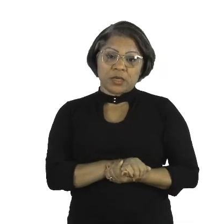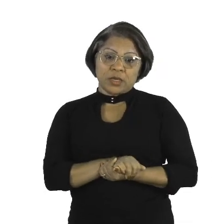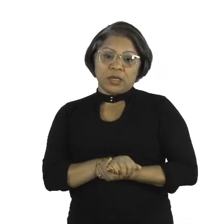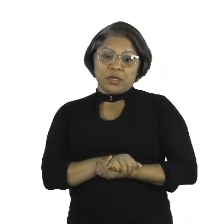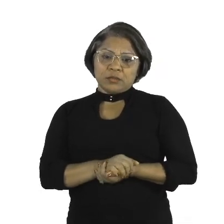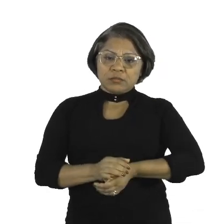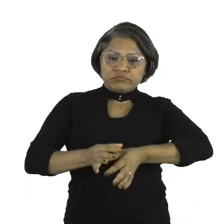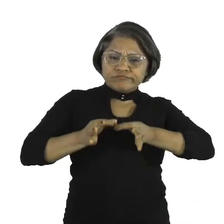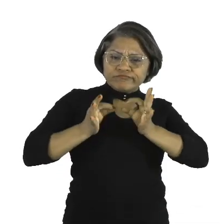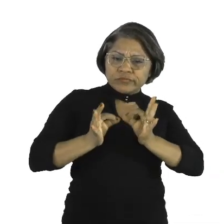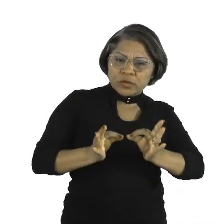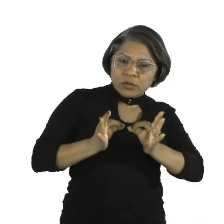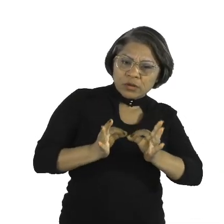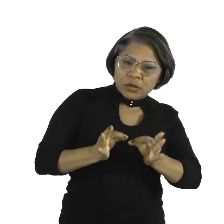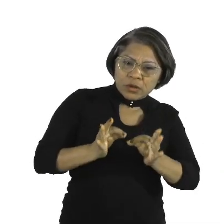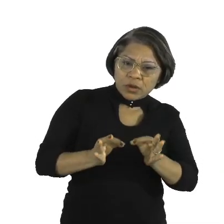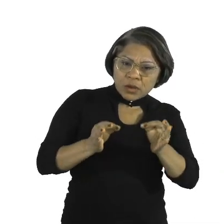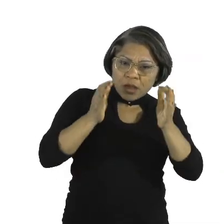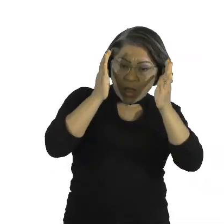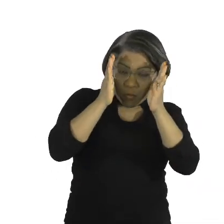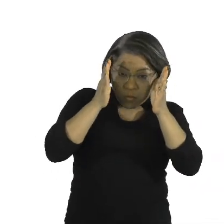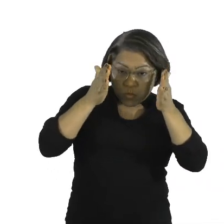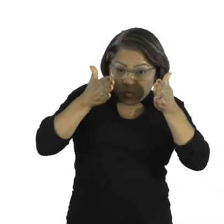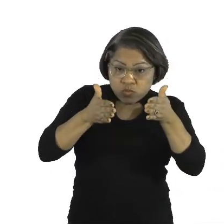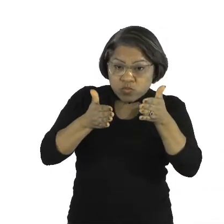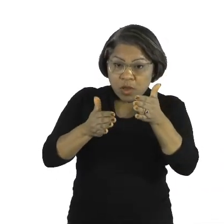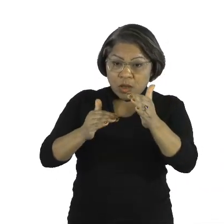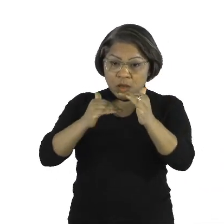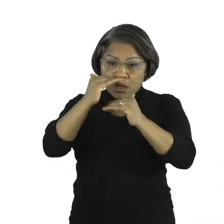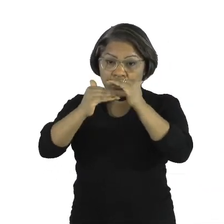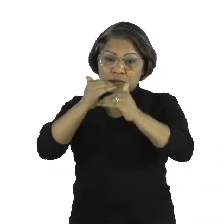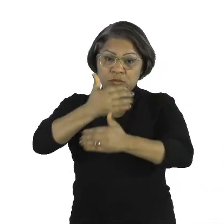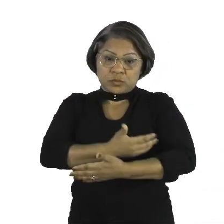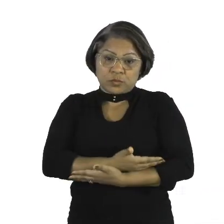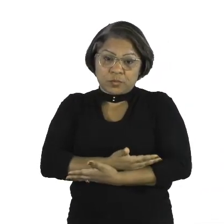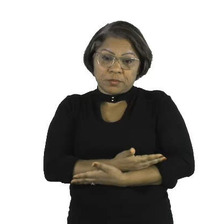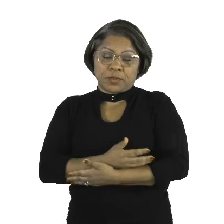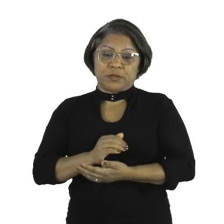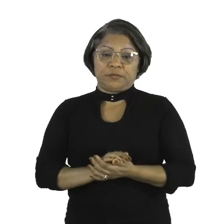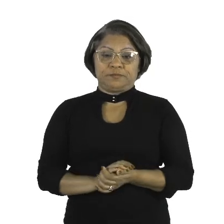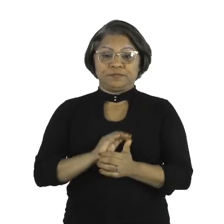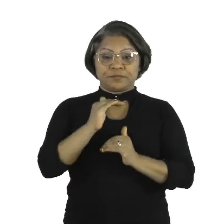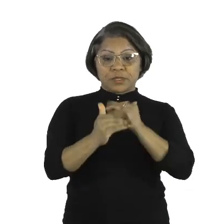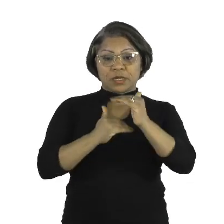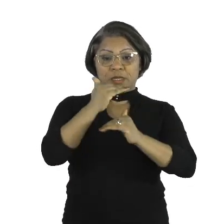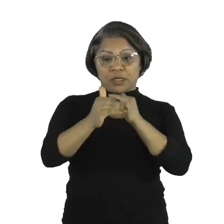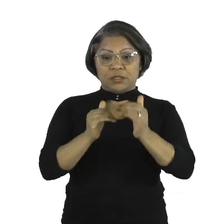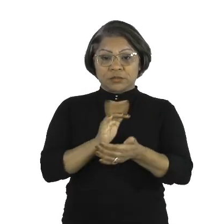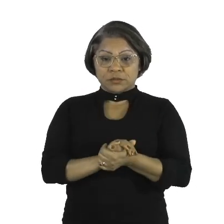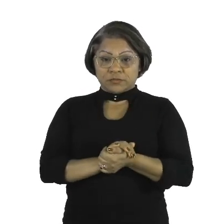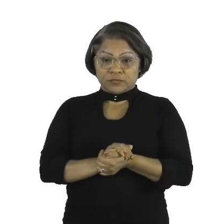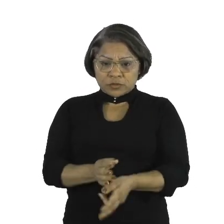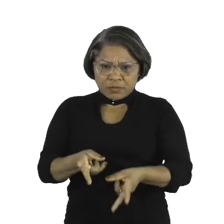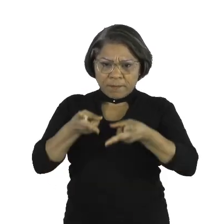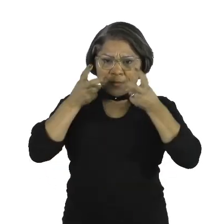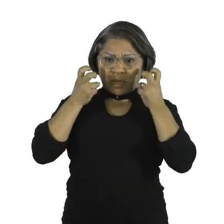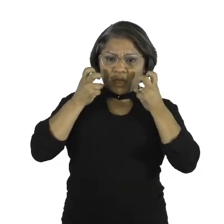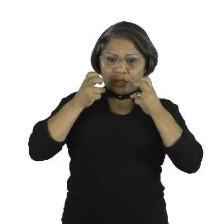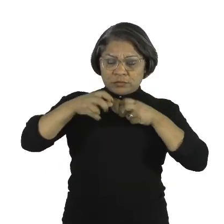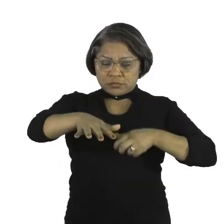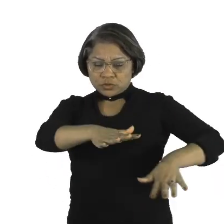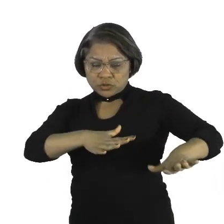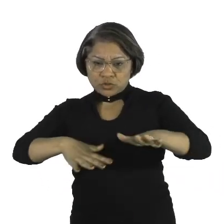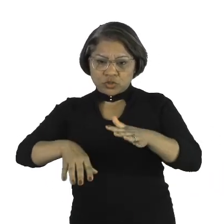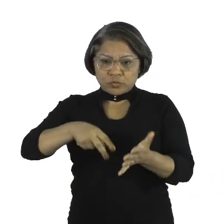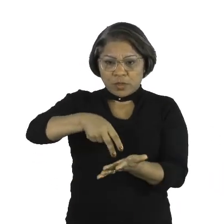o processo de concentração do bebê, desenvolver noções de espaço e equilíbrio e